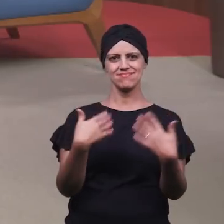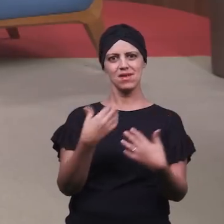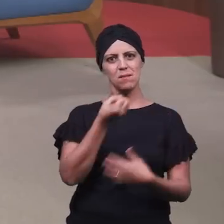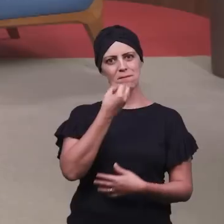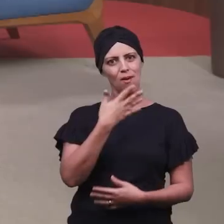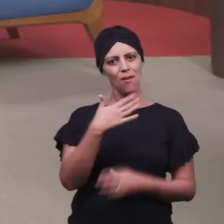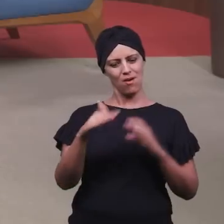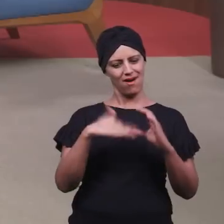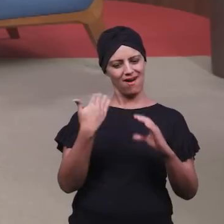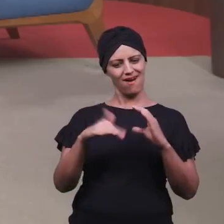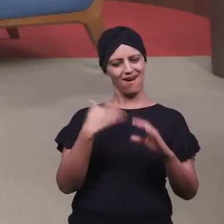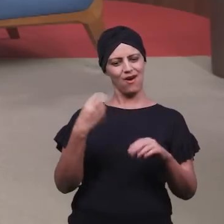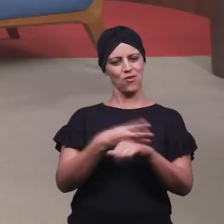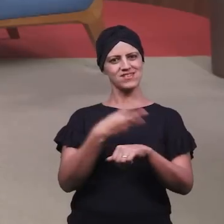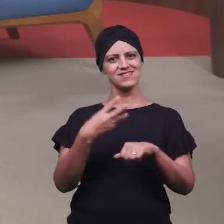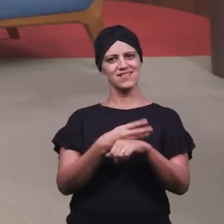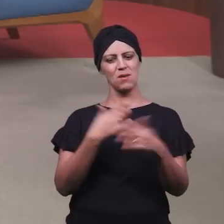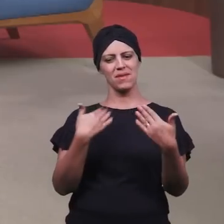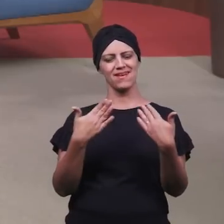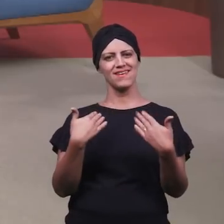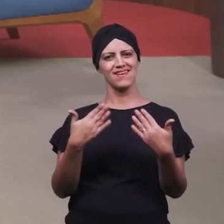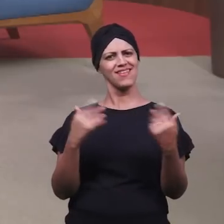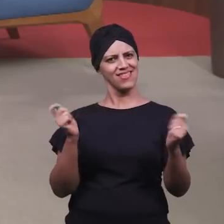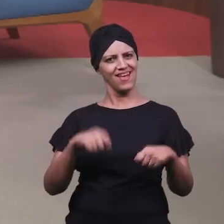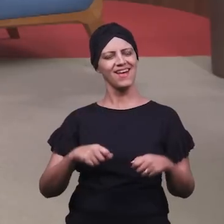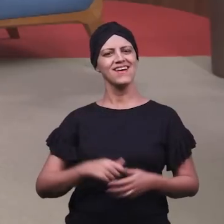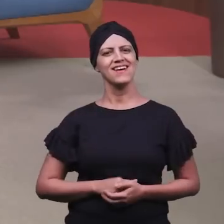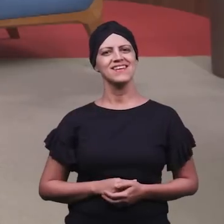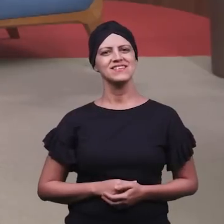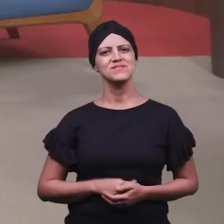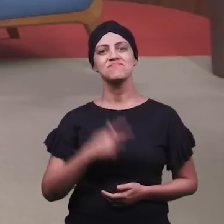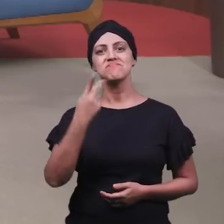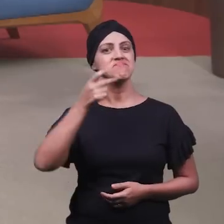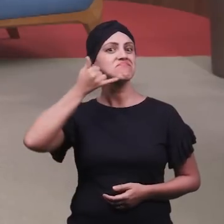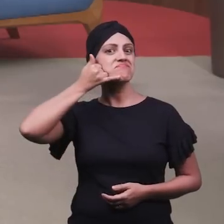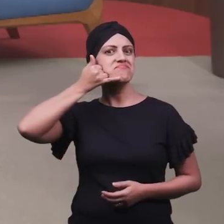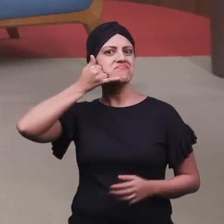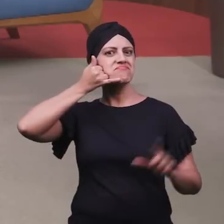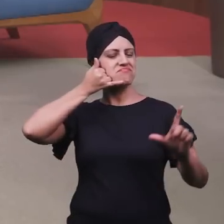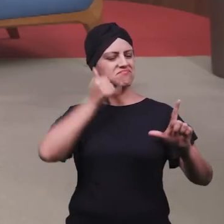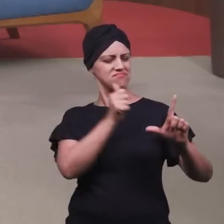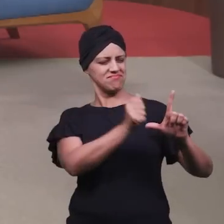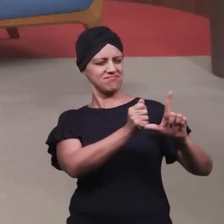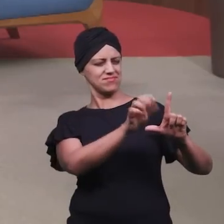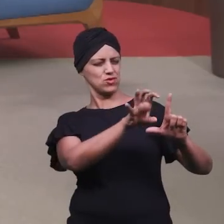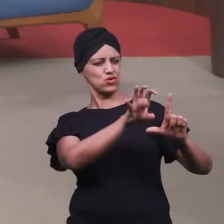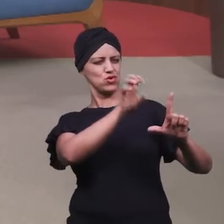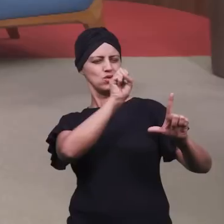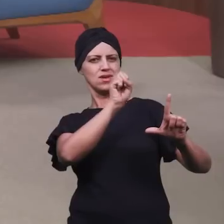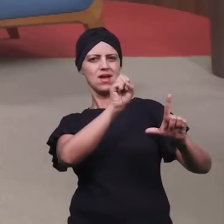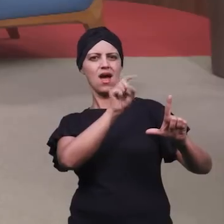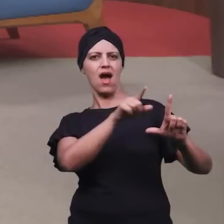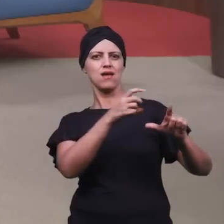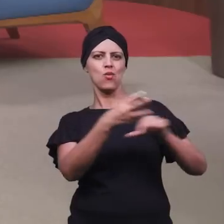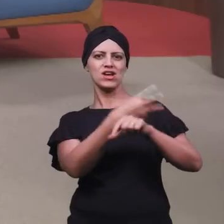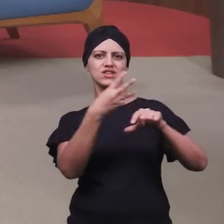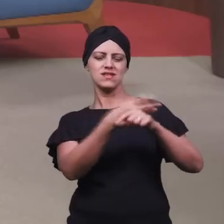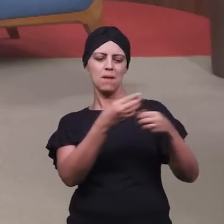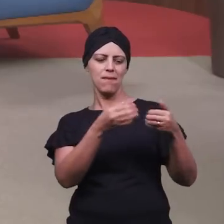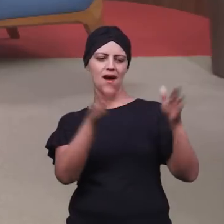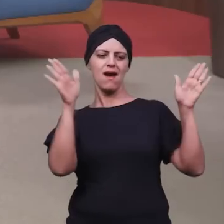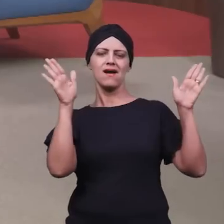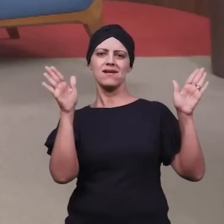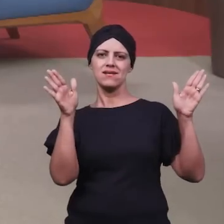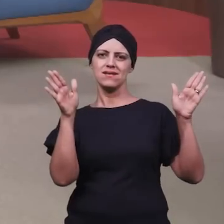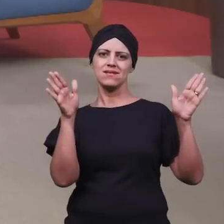conosco. Para nós é uma alegria. Então, quando você apontar a câmera do seu celular para o QR Code, vai abrir o WhatsApp e ali você pode nos